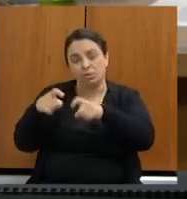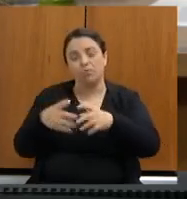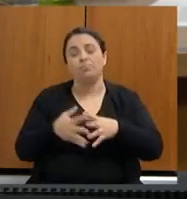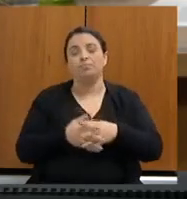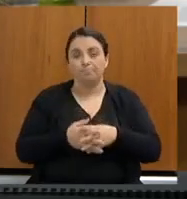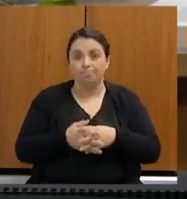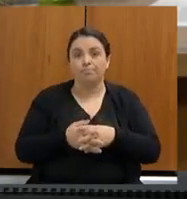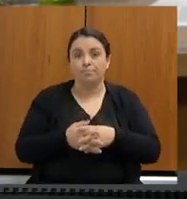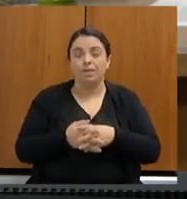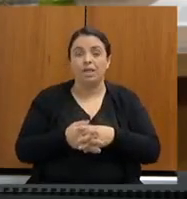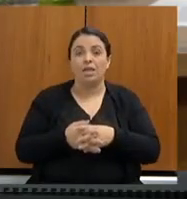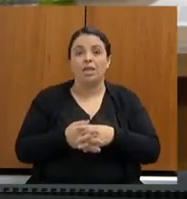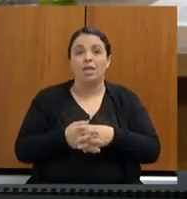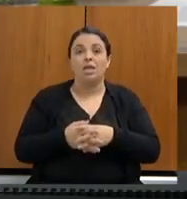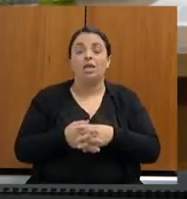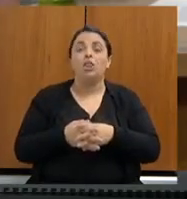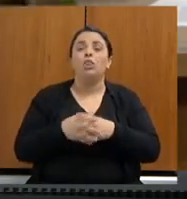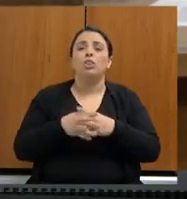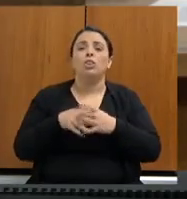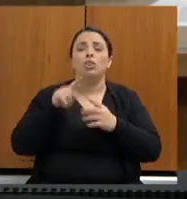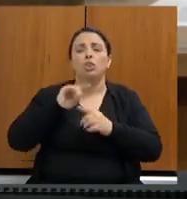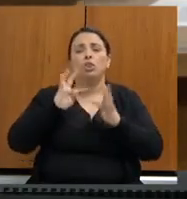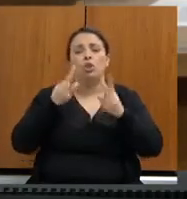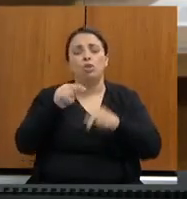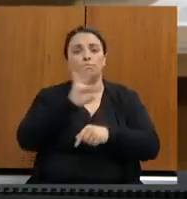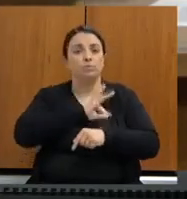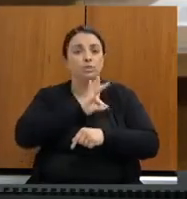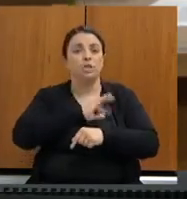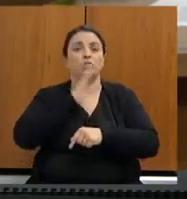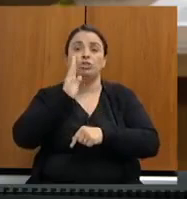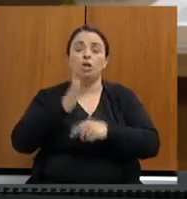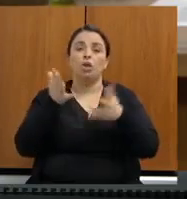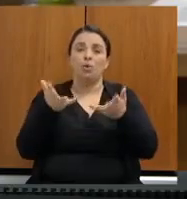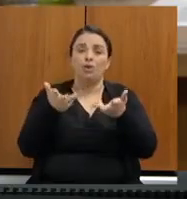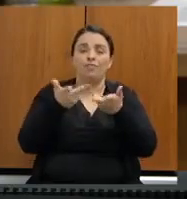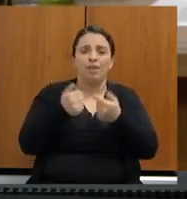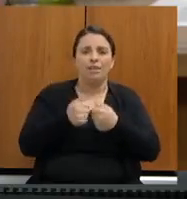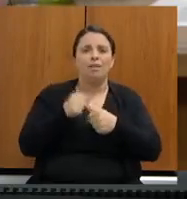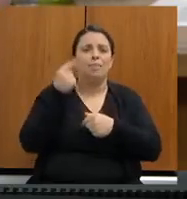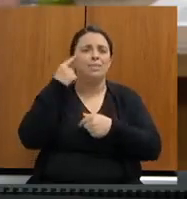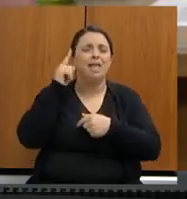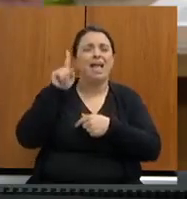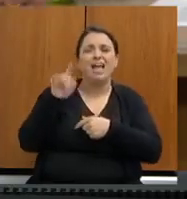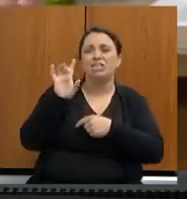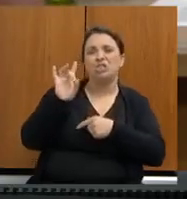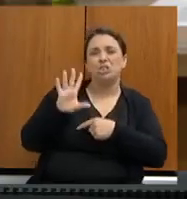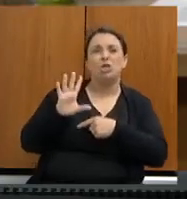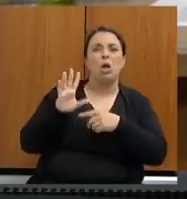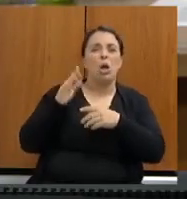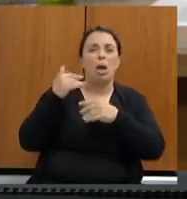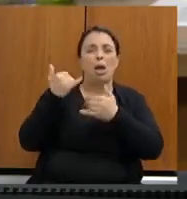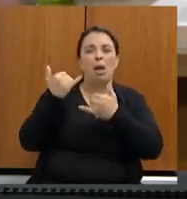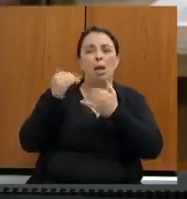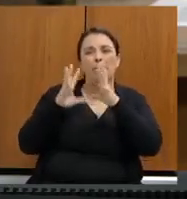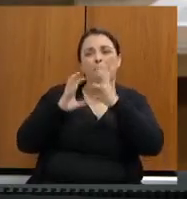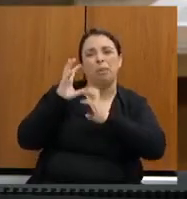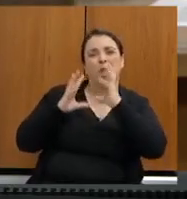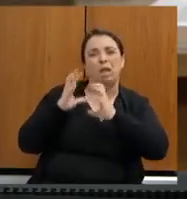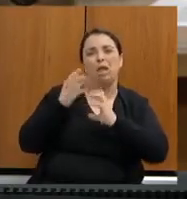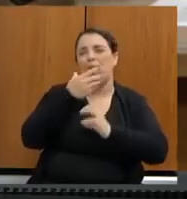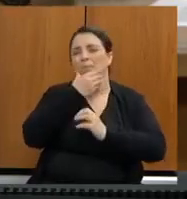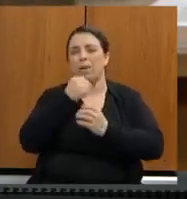foram qualificados aquela ocorrência assim a Isso é briga de marido e mulher no mete a colher não é isso todo mundo falava hoje não